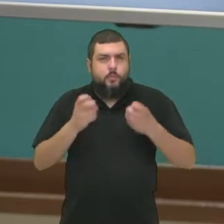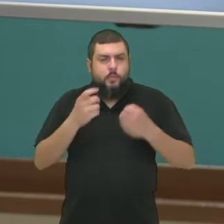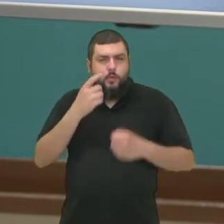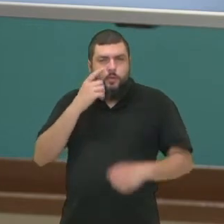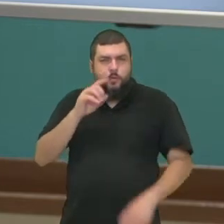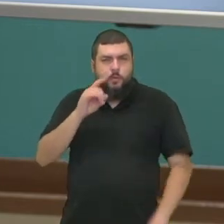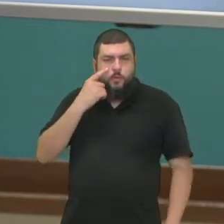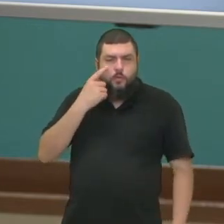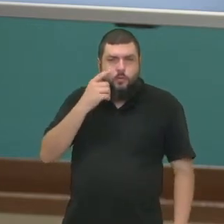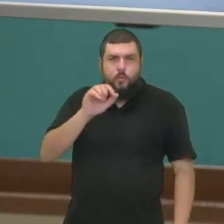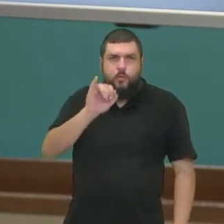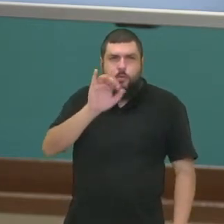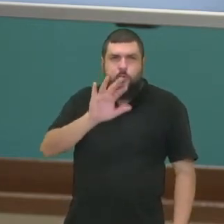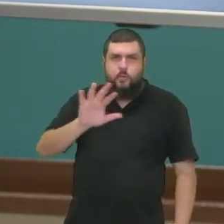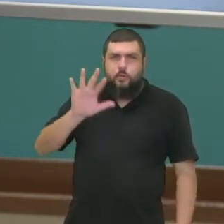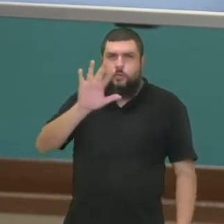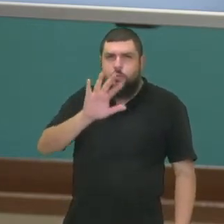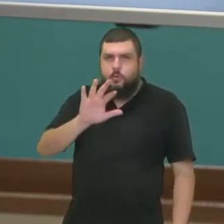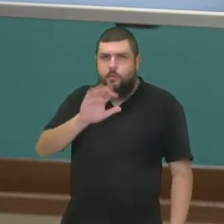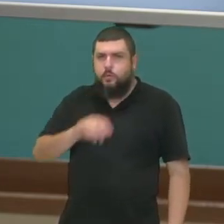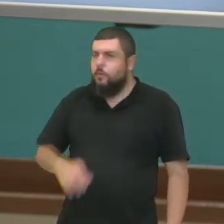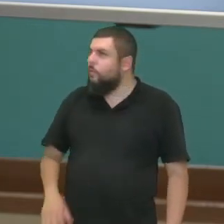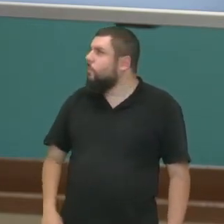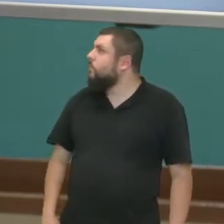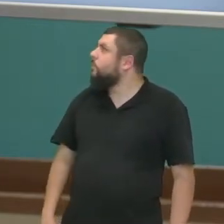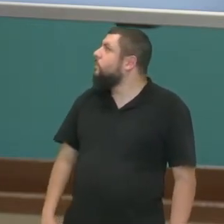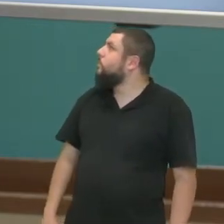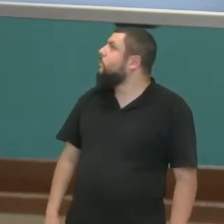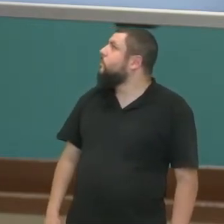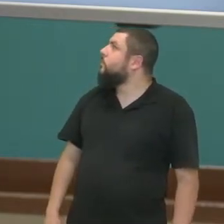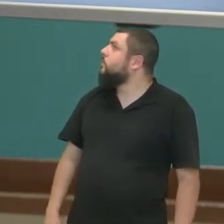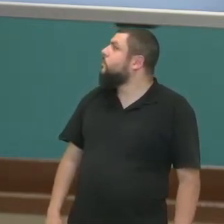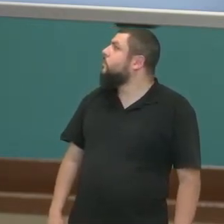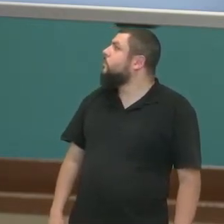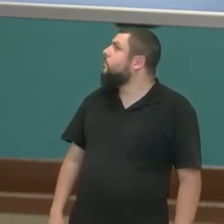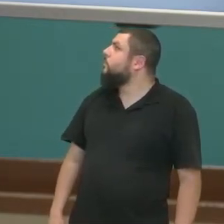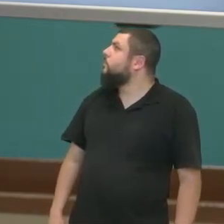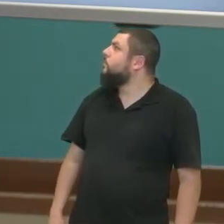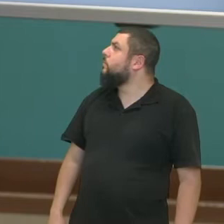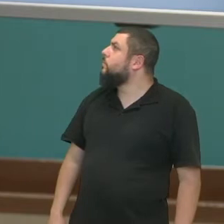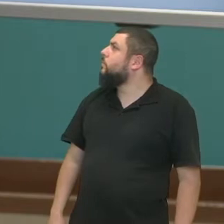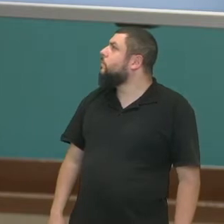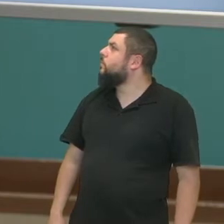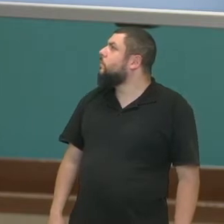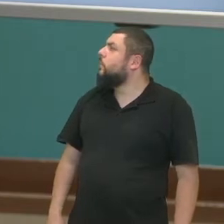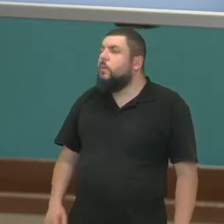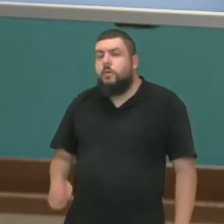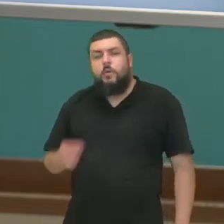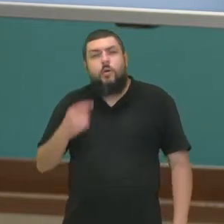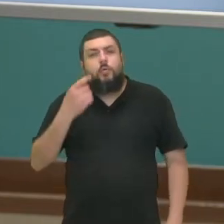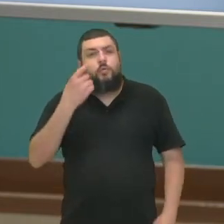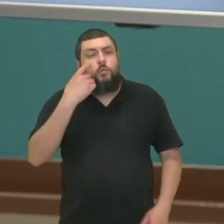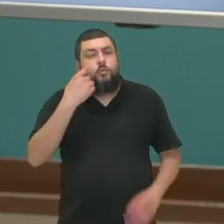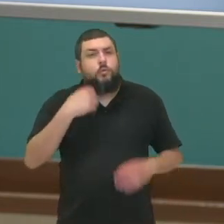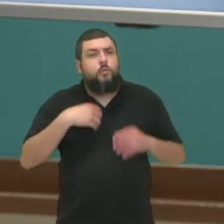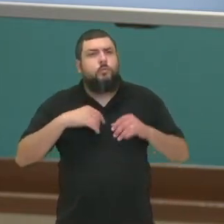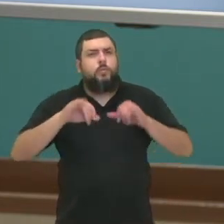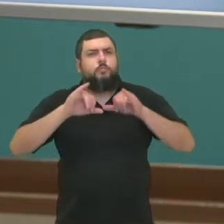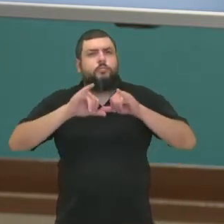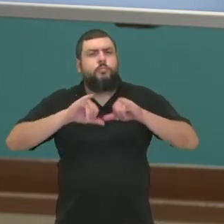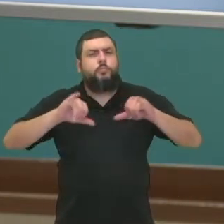né? Trabalhadores urbanos, olha que bacana, oh, bacana não, não tem nada de bacana nisso, olha que notícia que vocês, que o professor Roberto traz para vocês